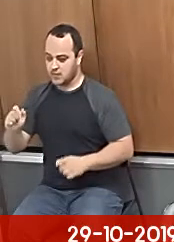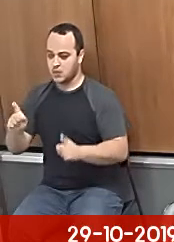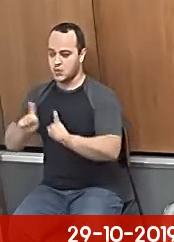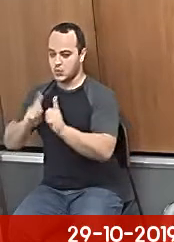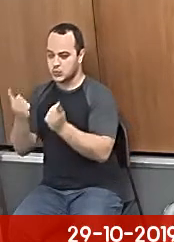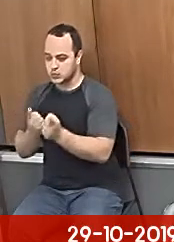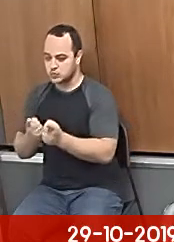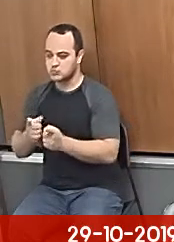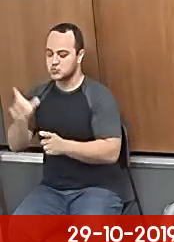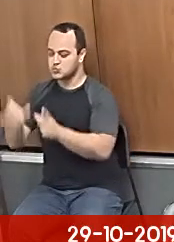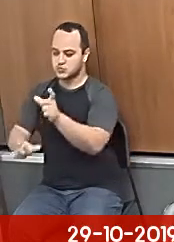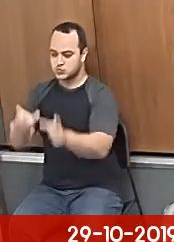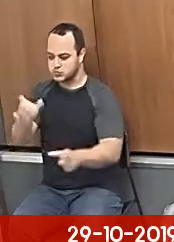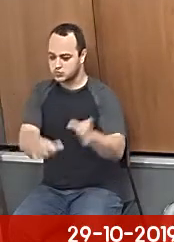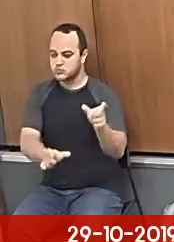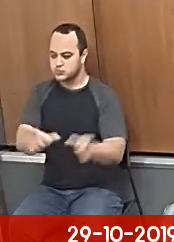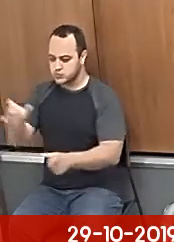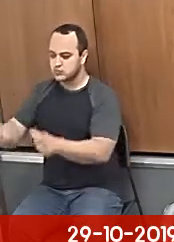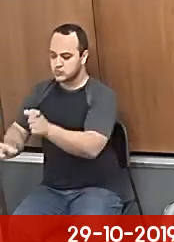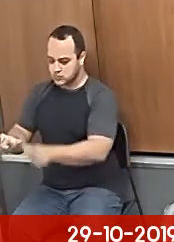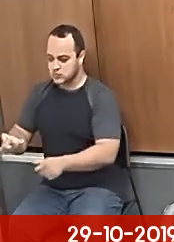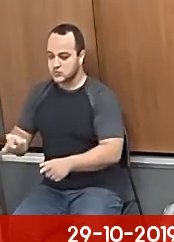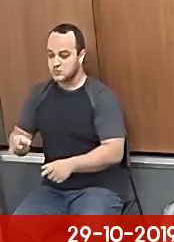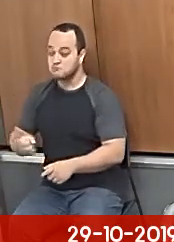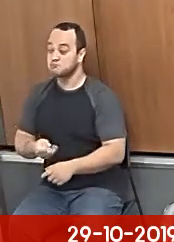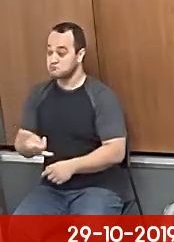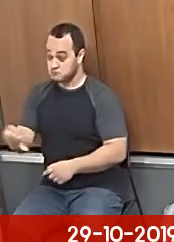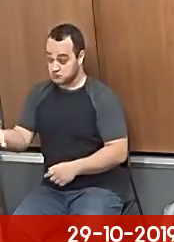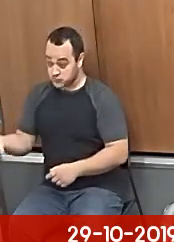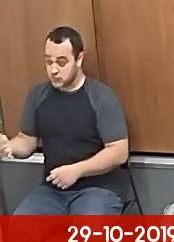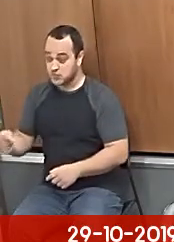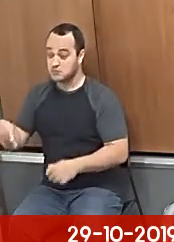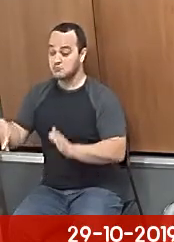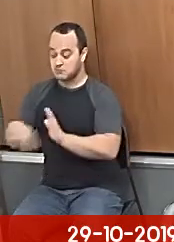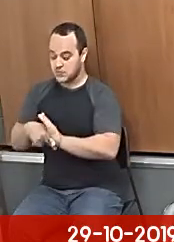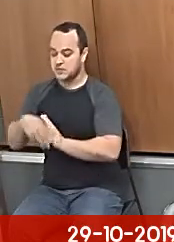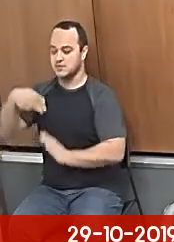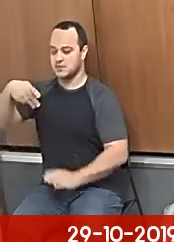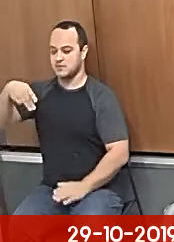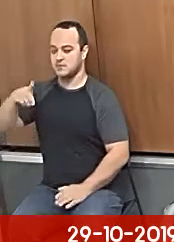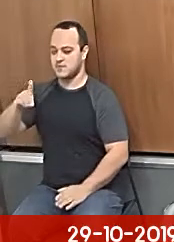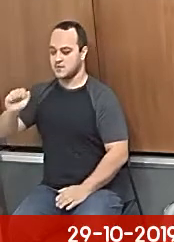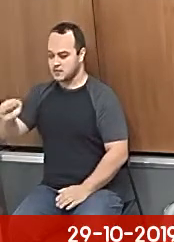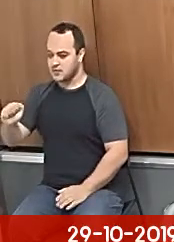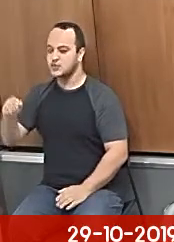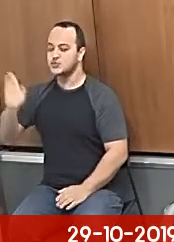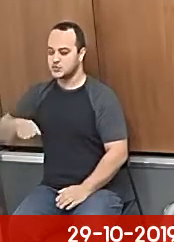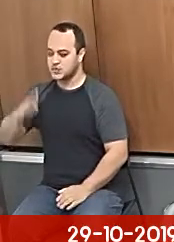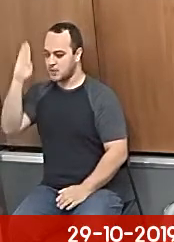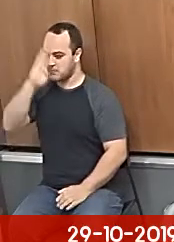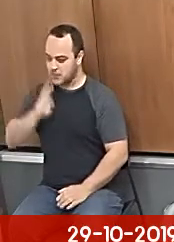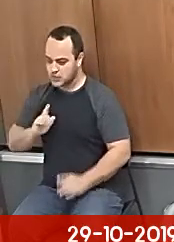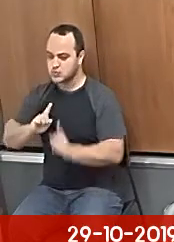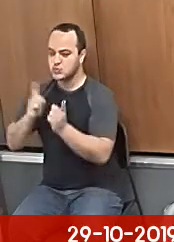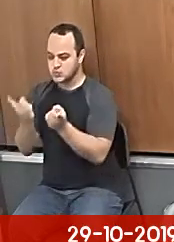Breno, Abner e Tinoco. Todos esses jogadores aí estão no nosso time atualmente e já passaram pela seleção